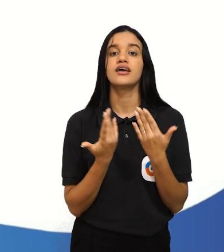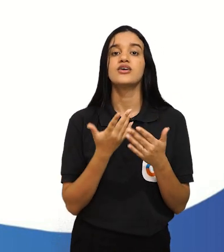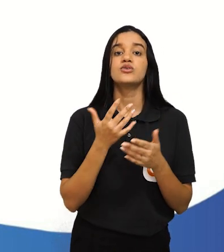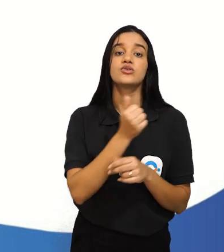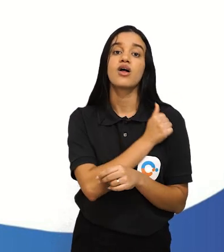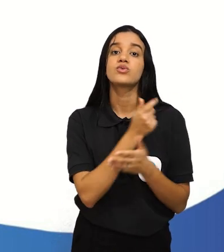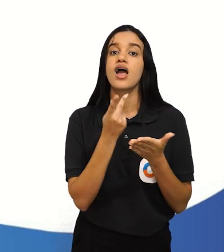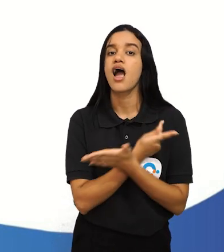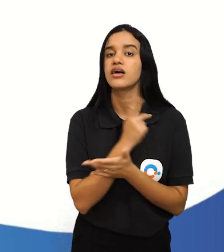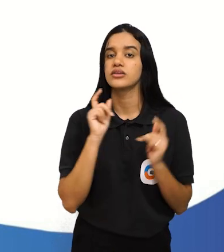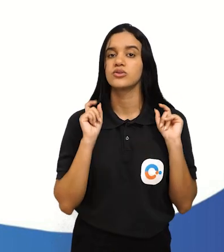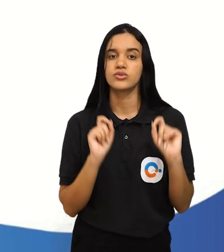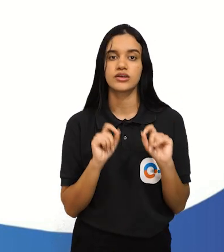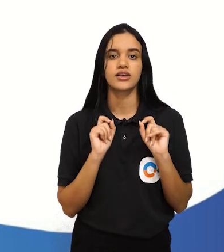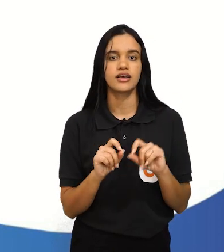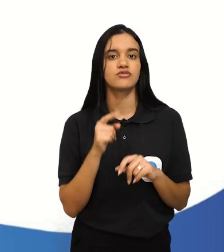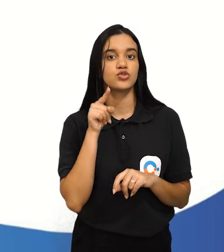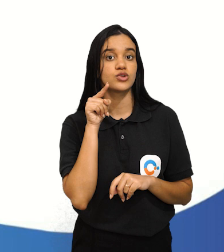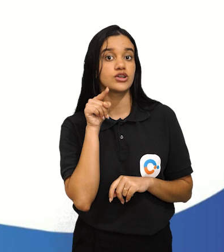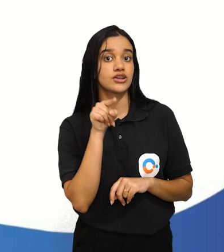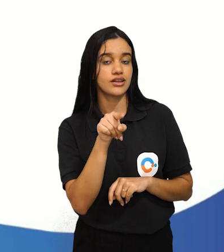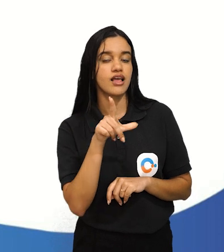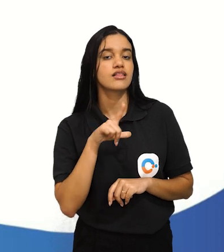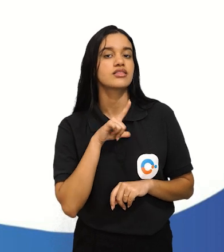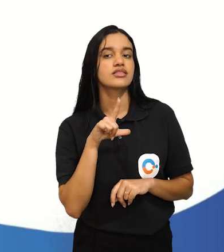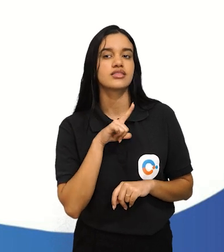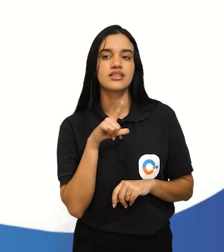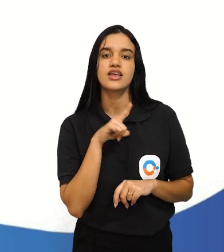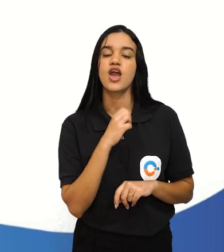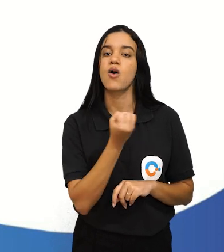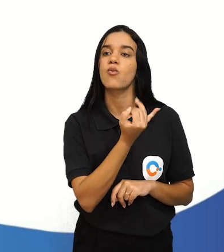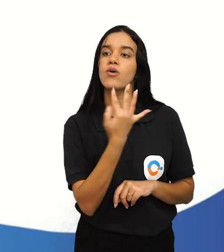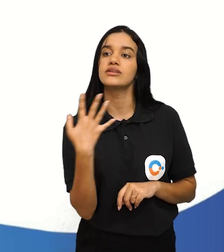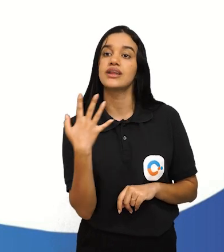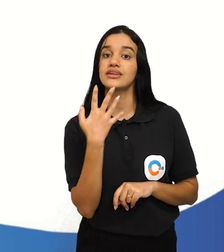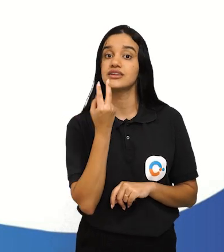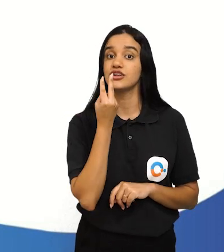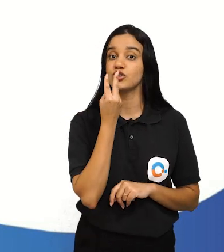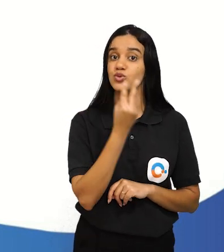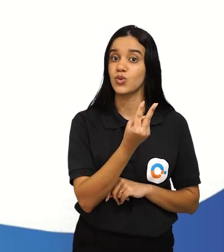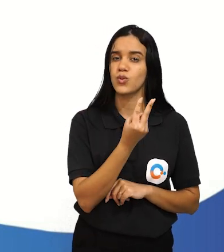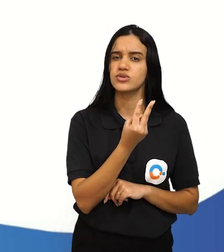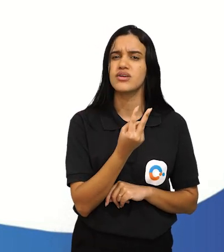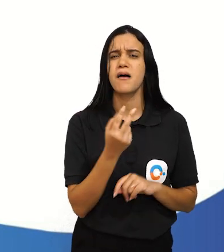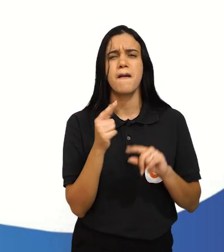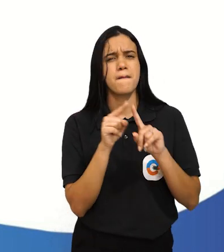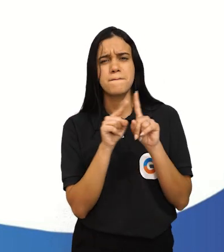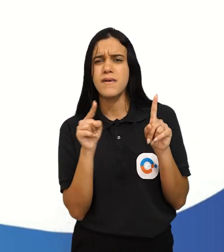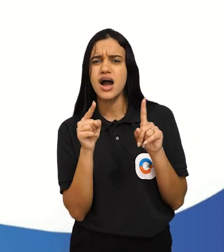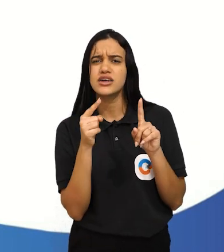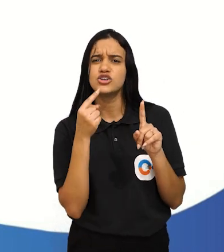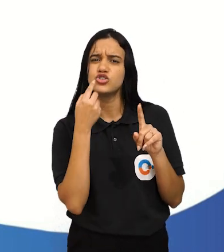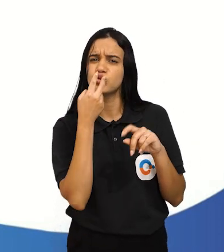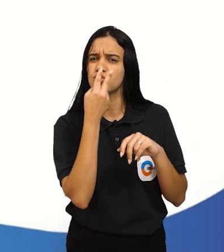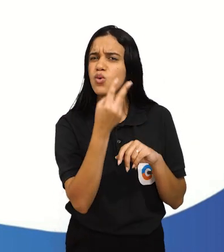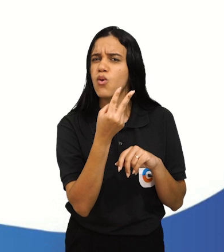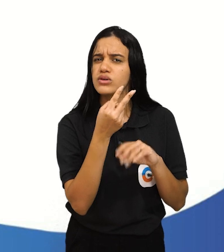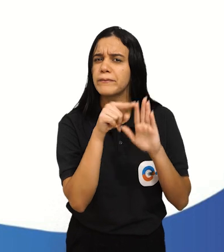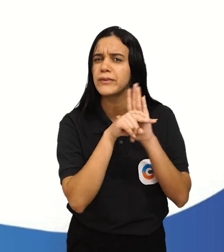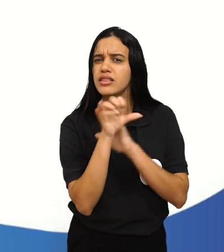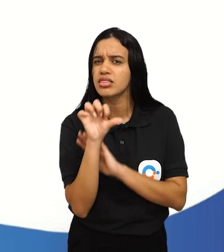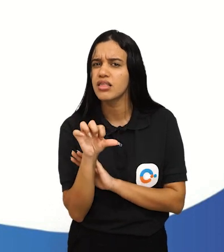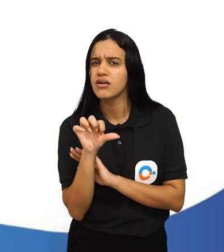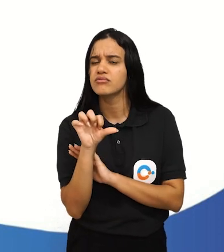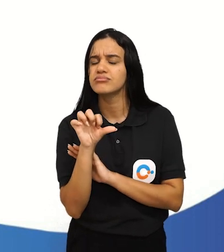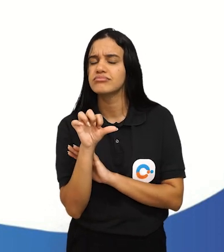errando você tem que de dois a quantidade dois tirar o nove só que de dois não dá para tirar o nove o que é que muita